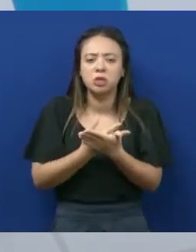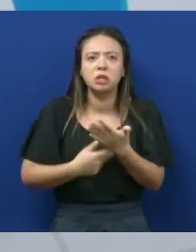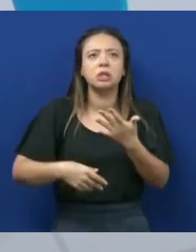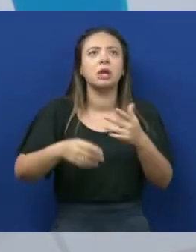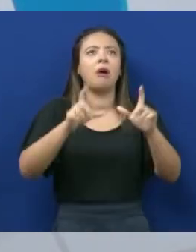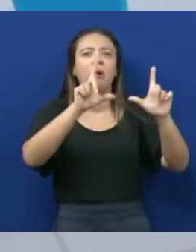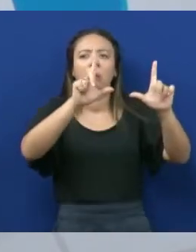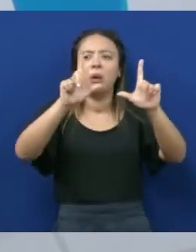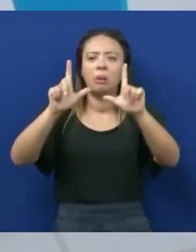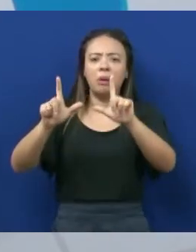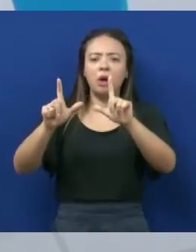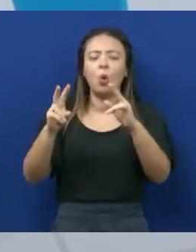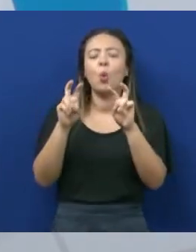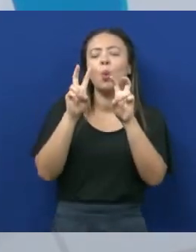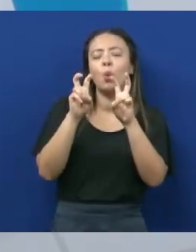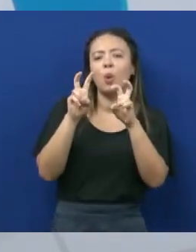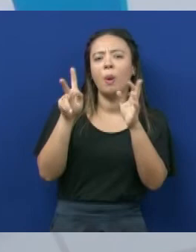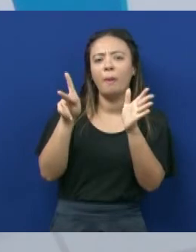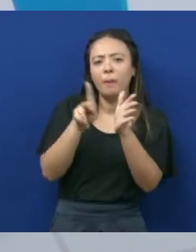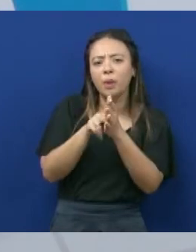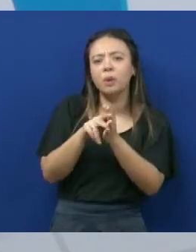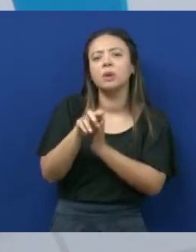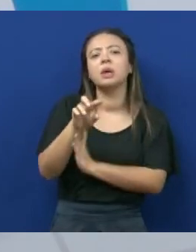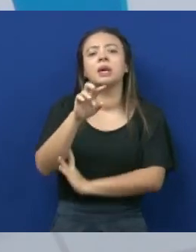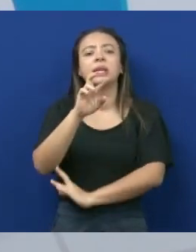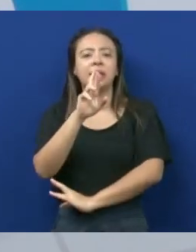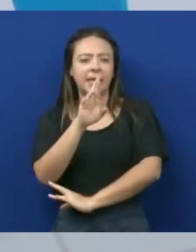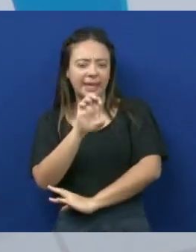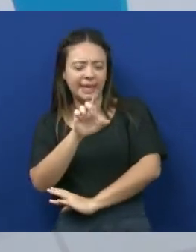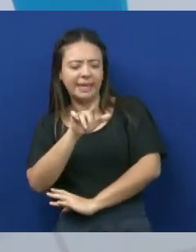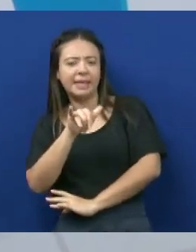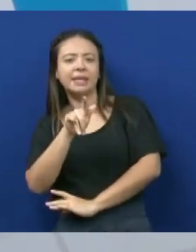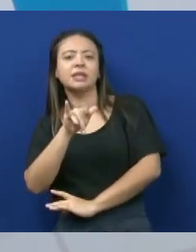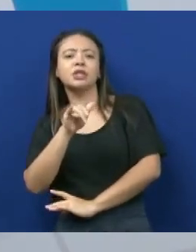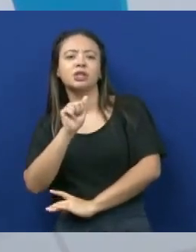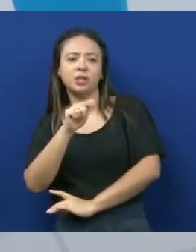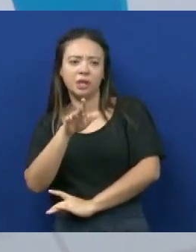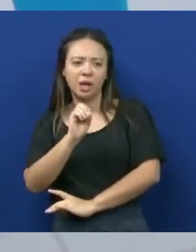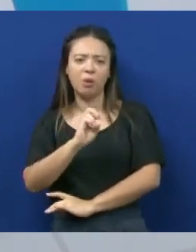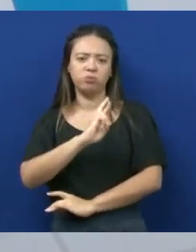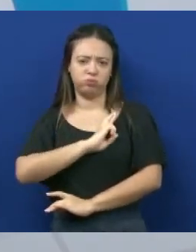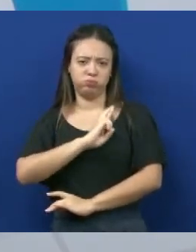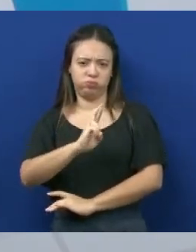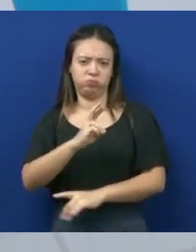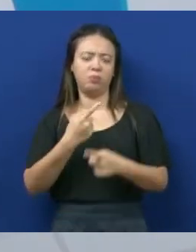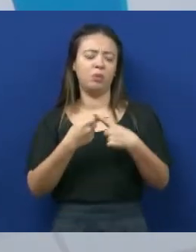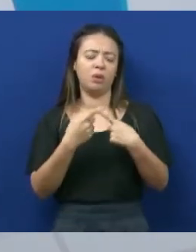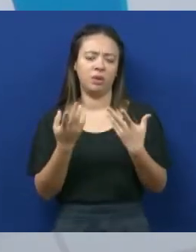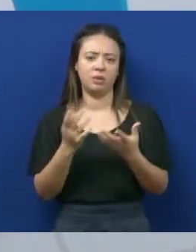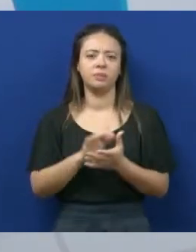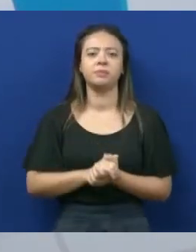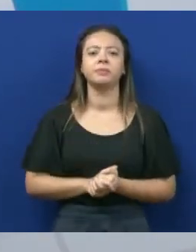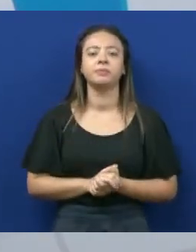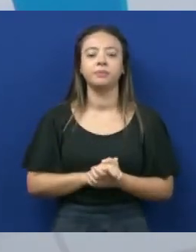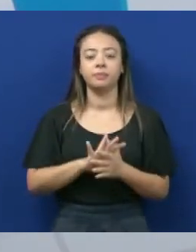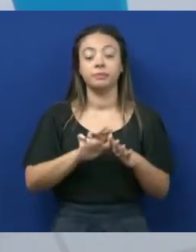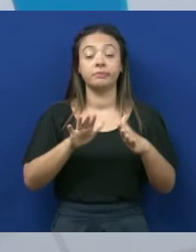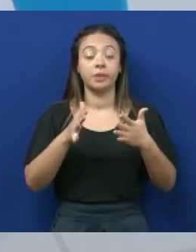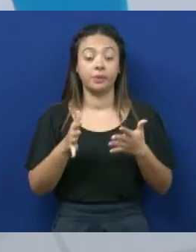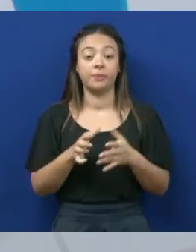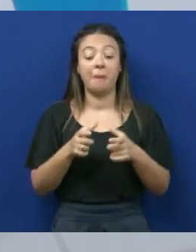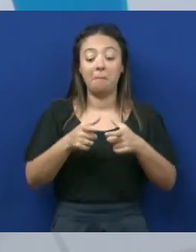quadros voltados para a religião? Nessa época da Idade Média, a maioria das